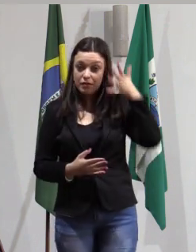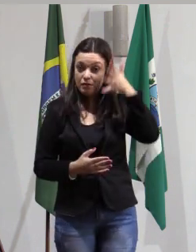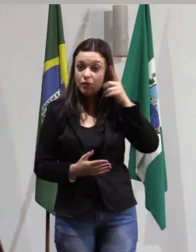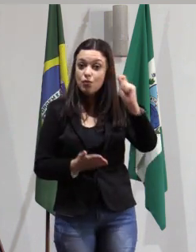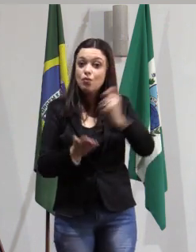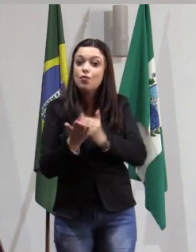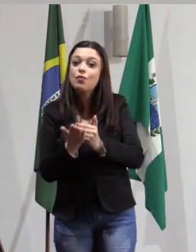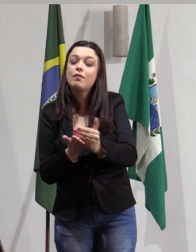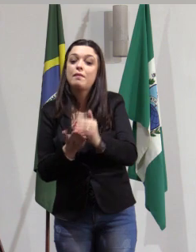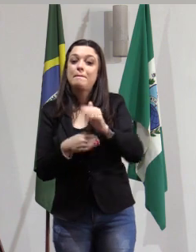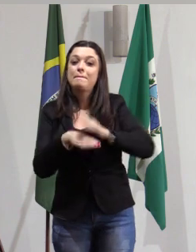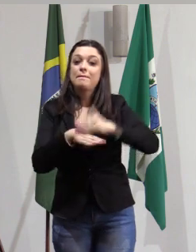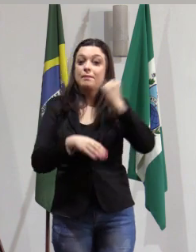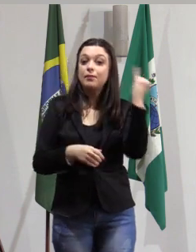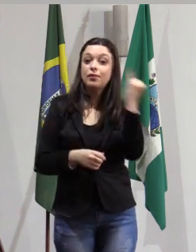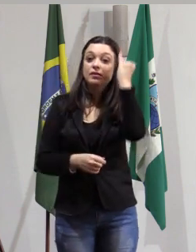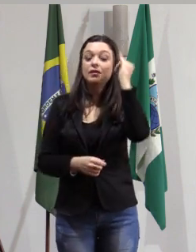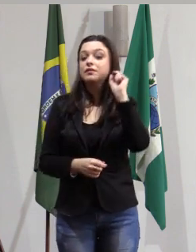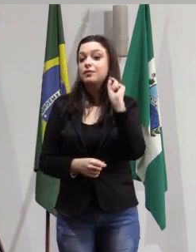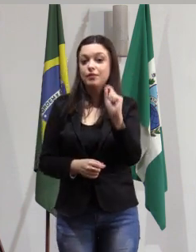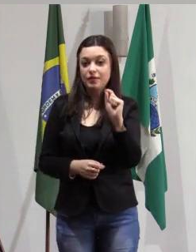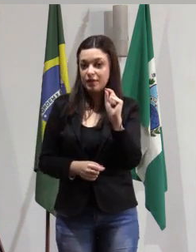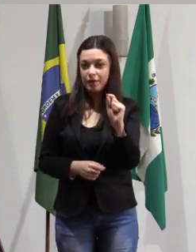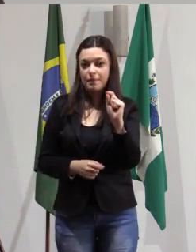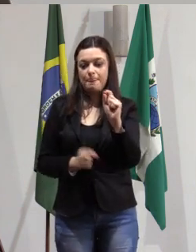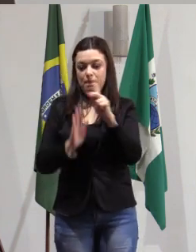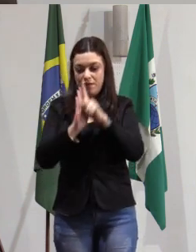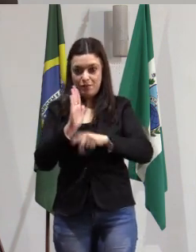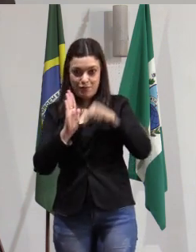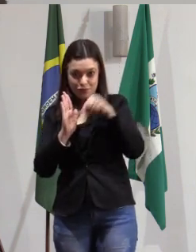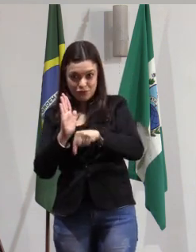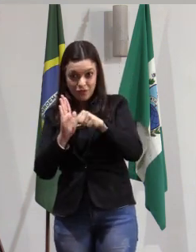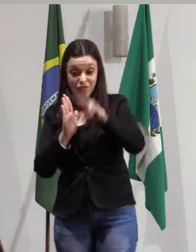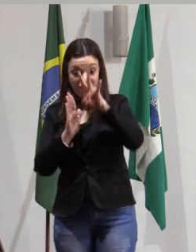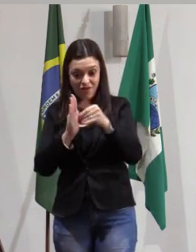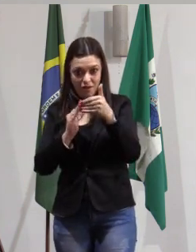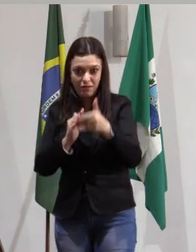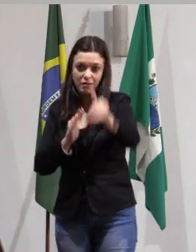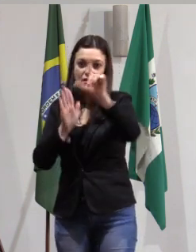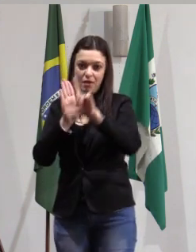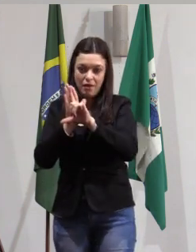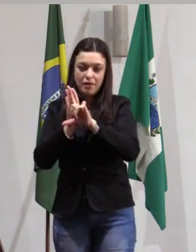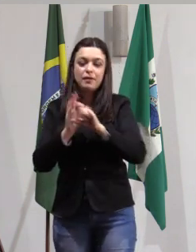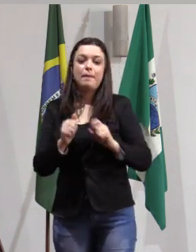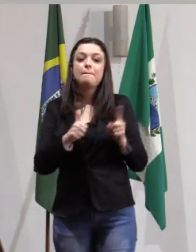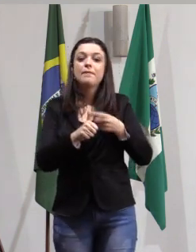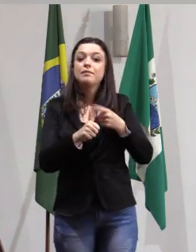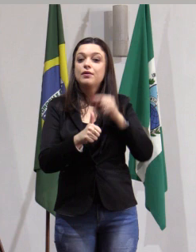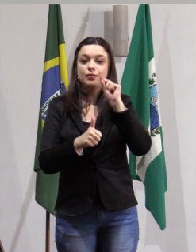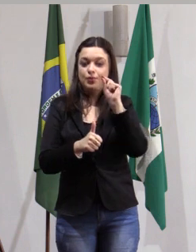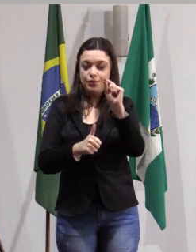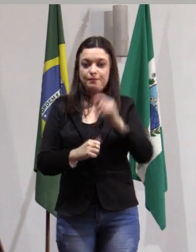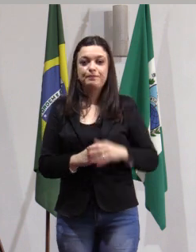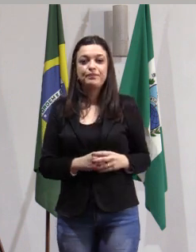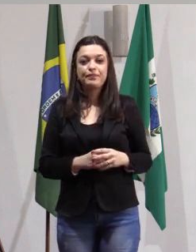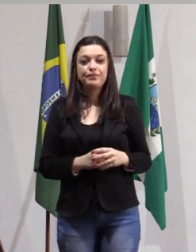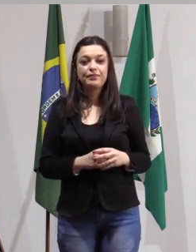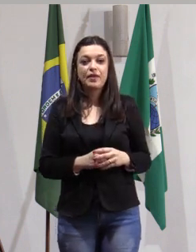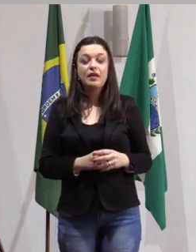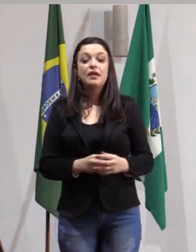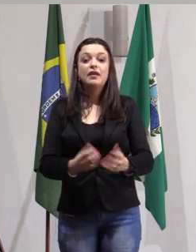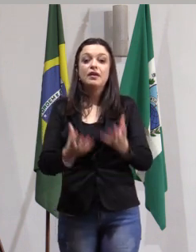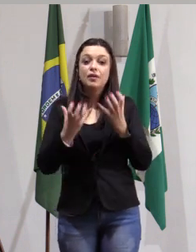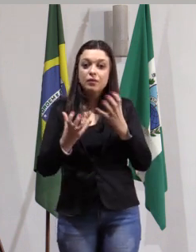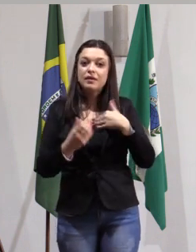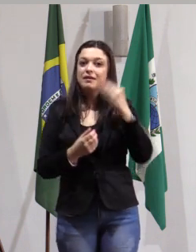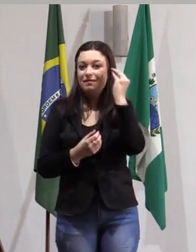considero pertinentes nesse projeto de lei, eu queria separar essa análise, tentando